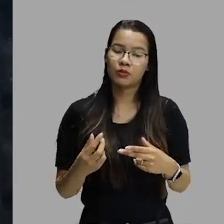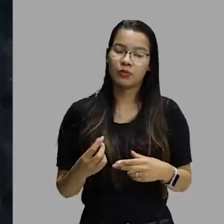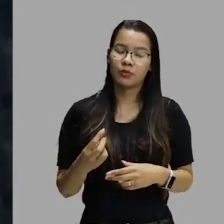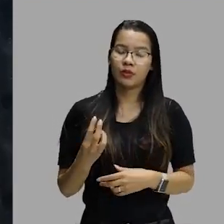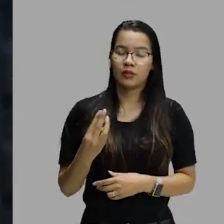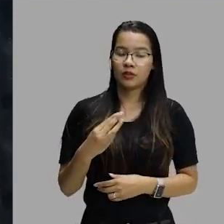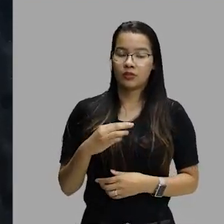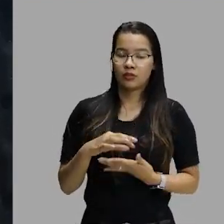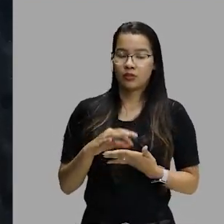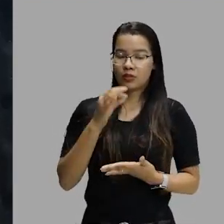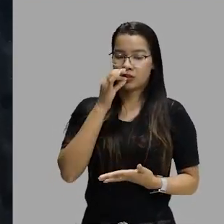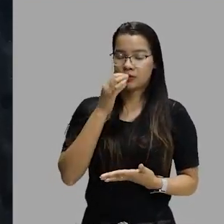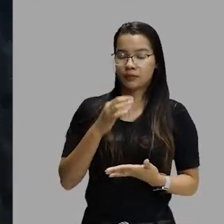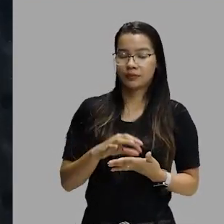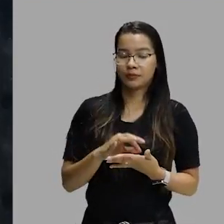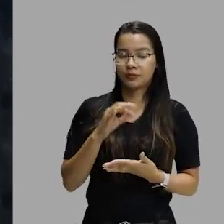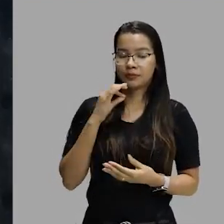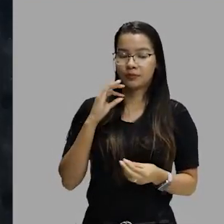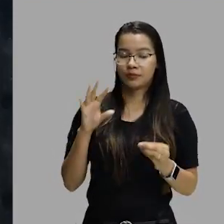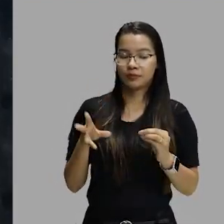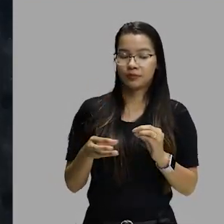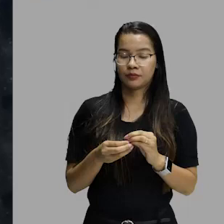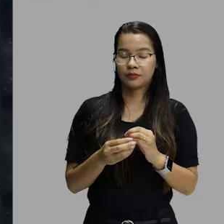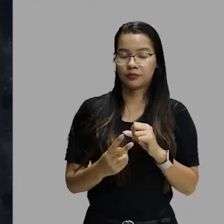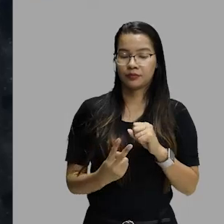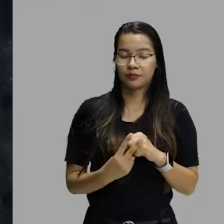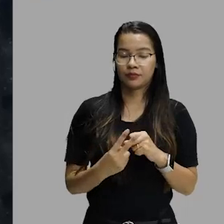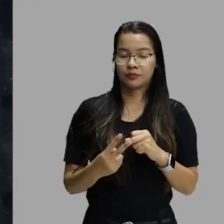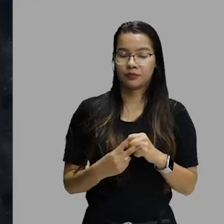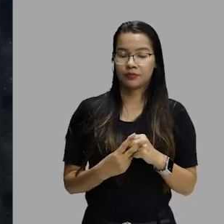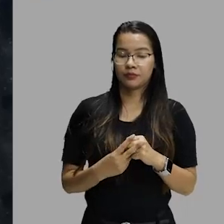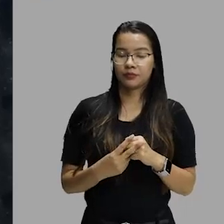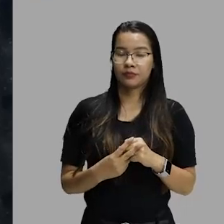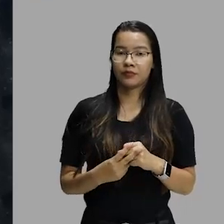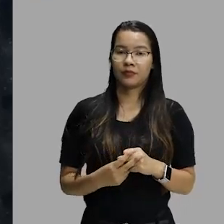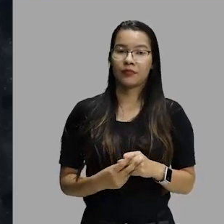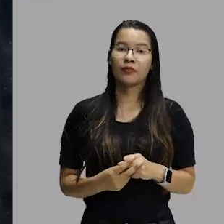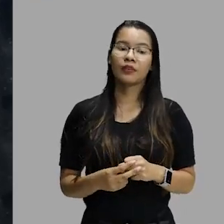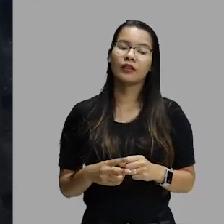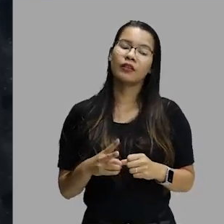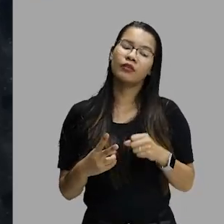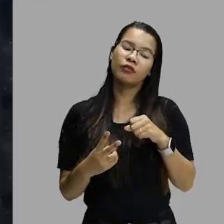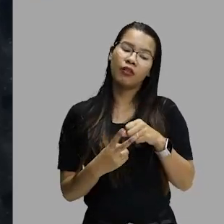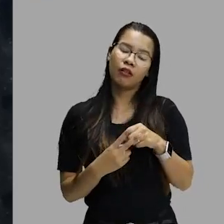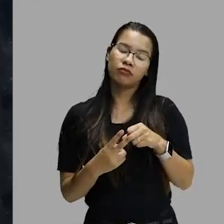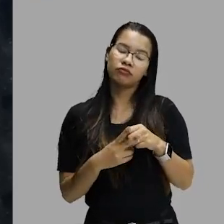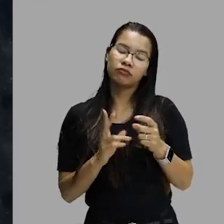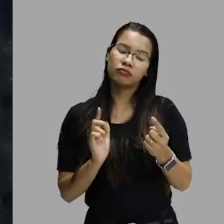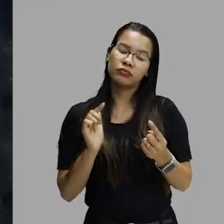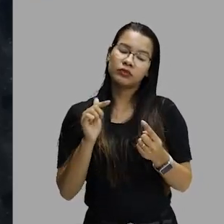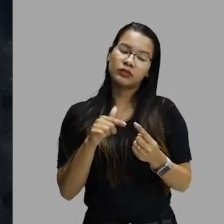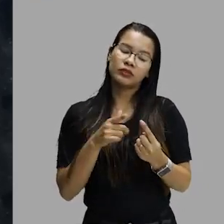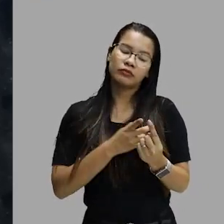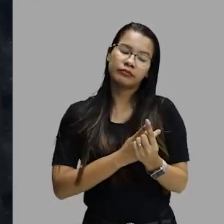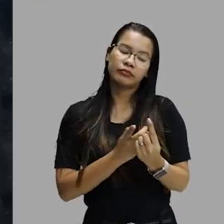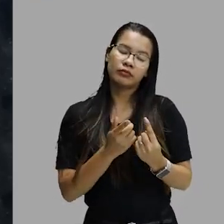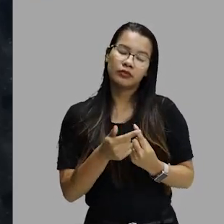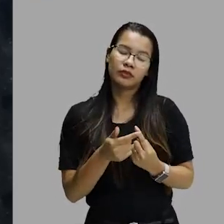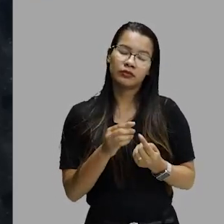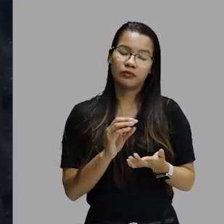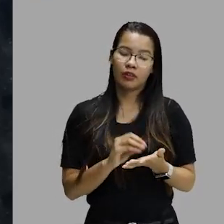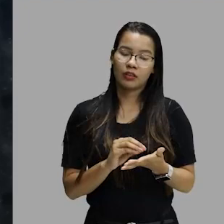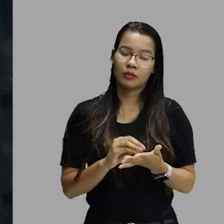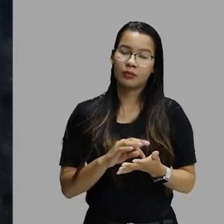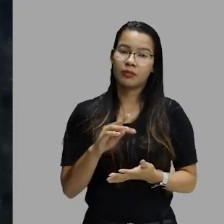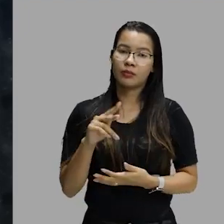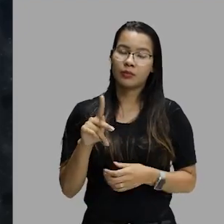medicamentos. Complementos verbais com preposição, verbo transitivo indireto. Complementos verbais sem preposição,